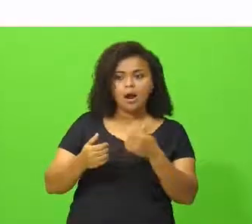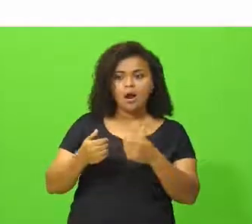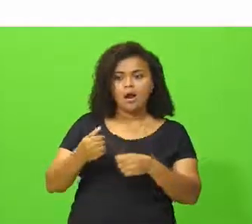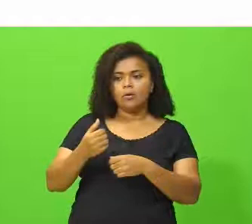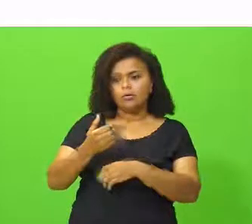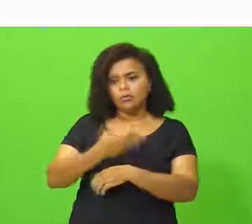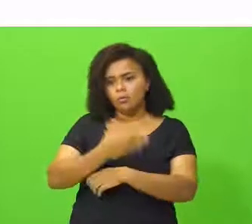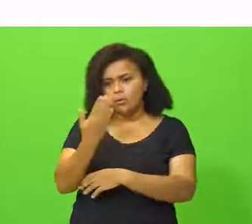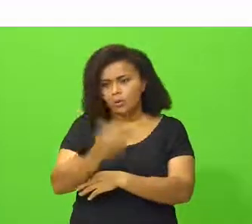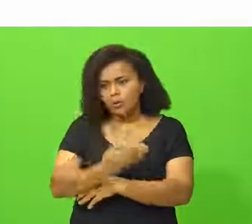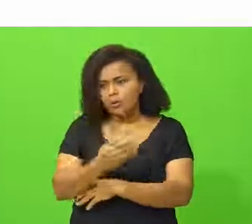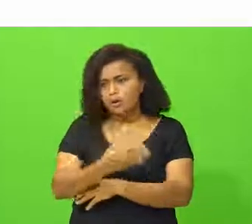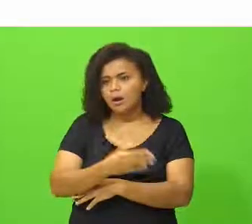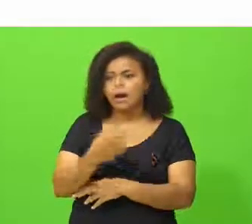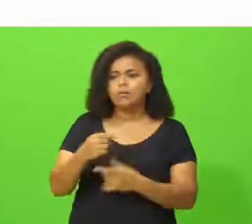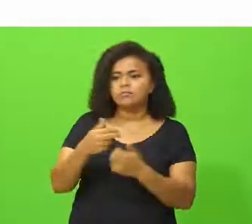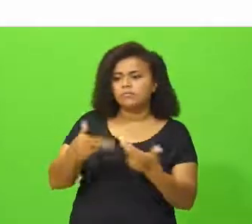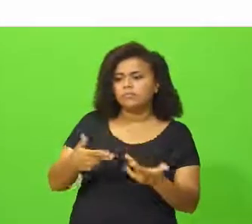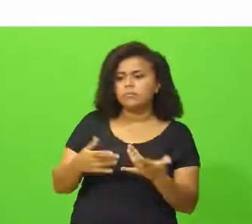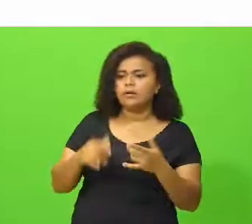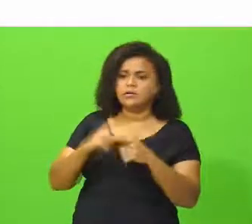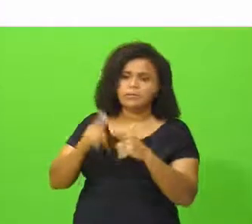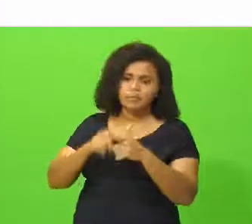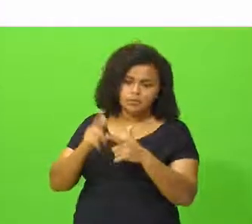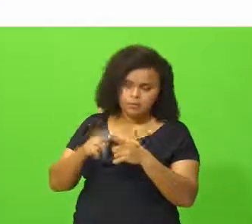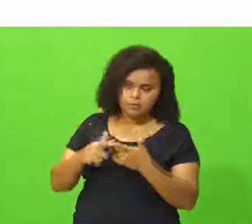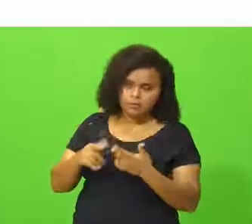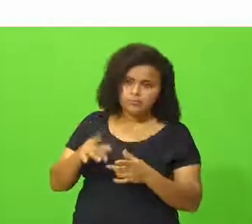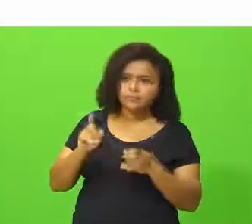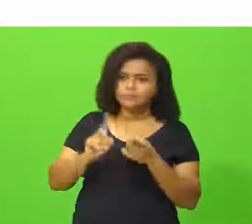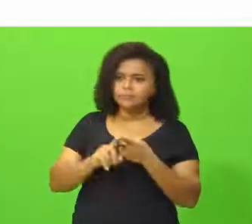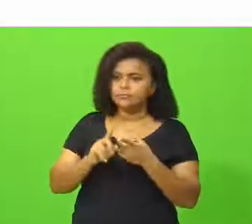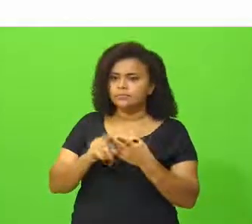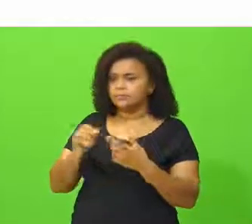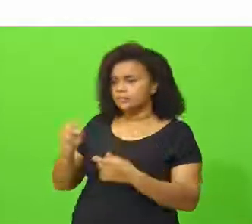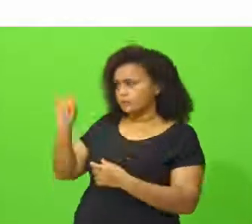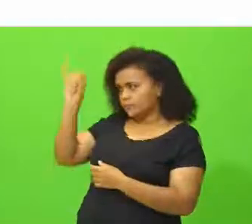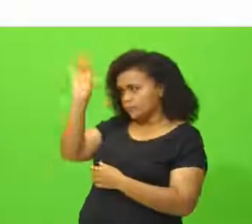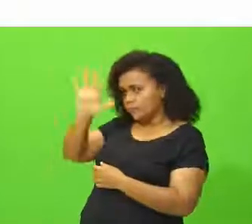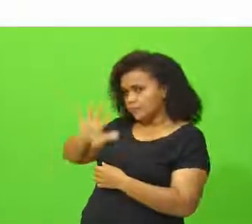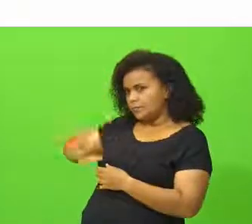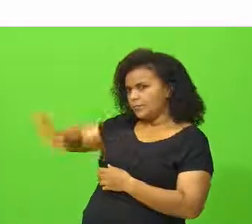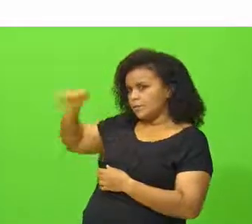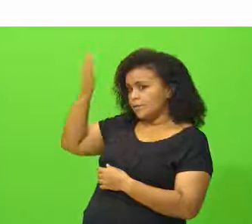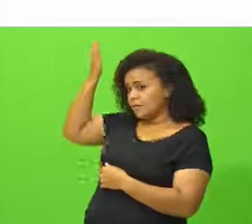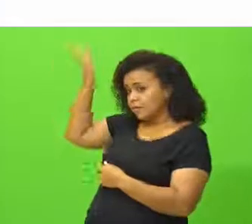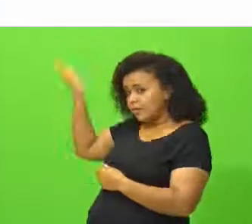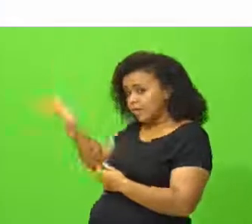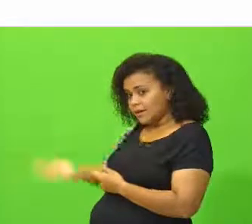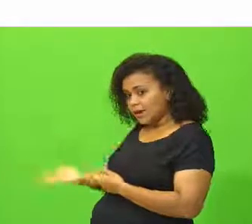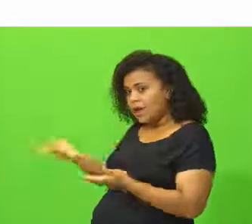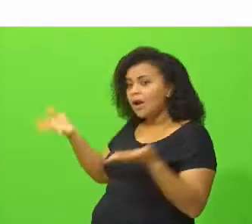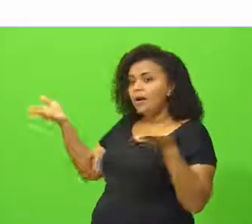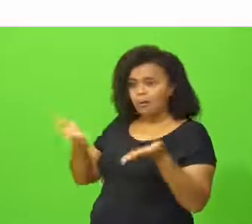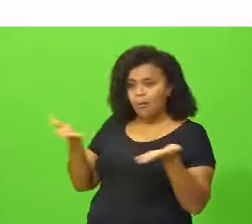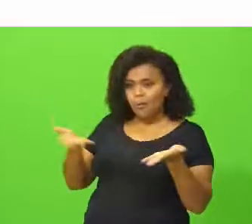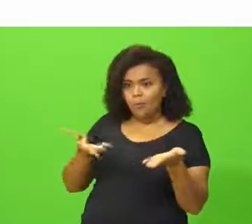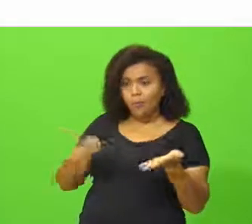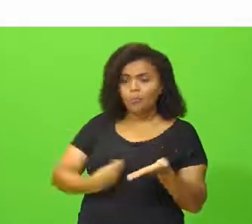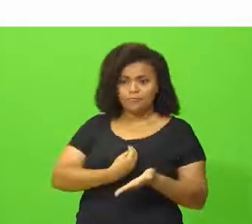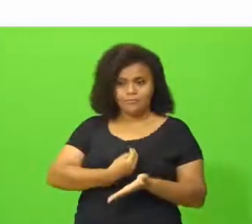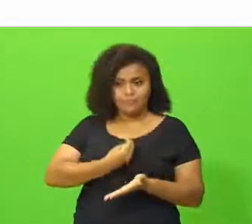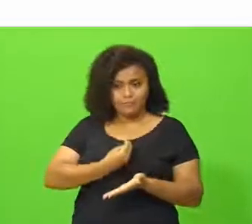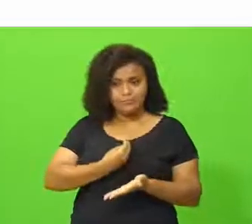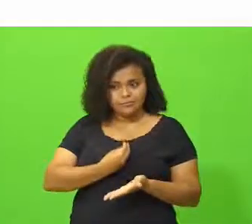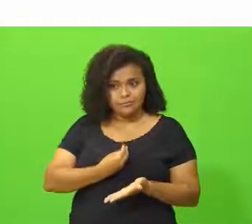meio torne-se cada vez mais degradado. Isso aqui já é um retrato da realidade atual, né, das